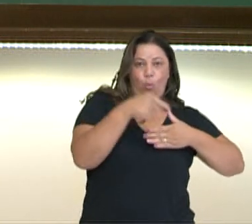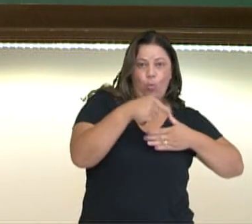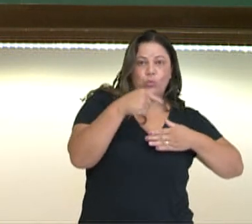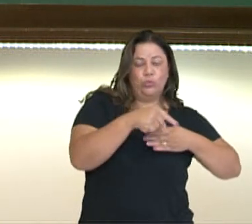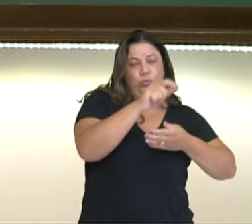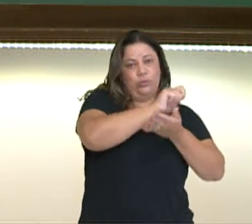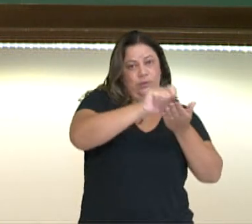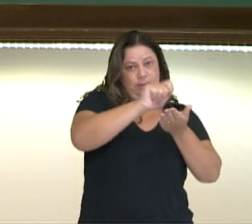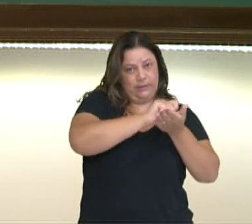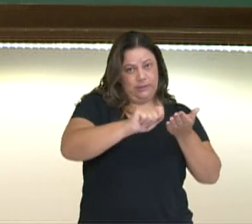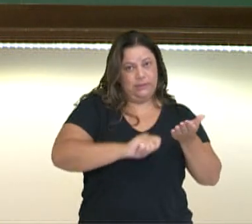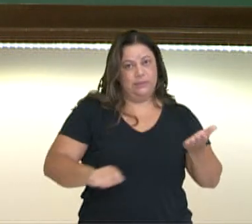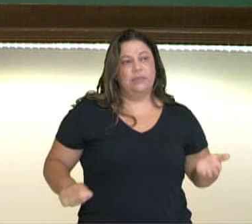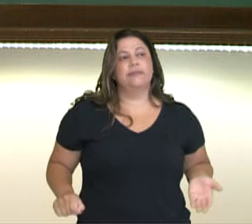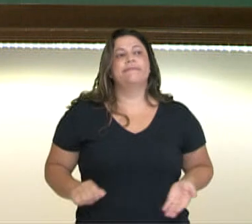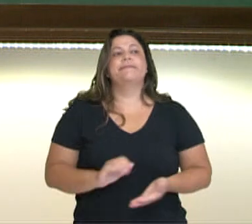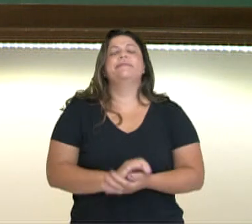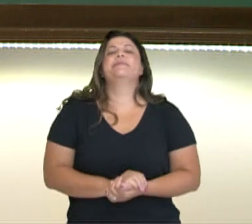de autor.